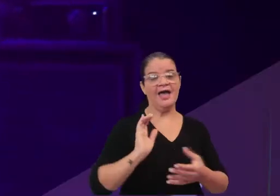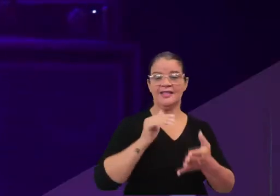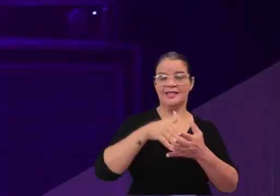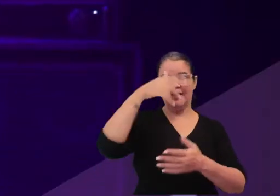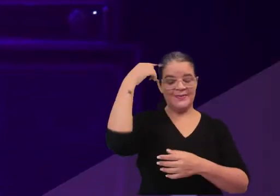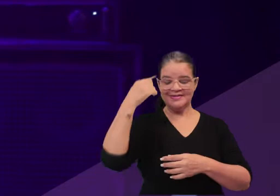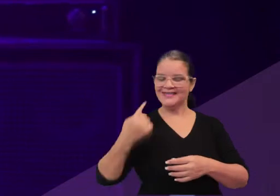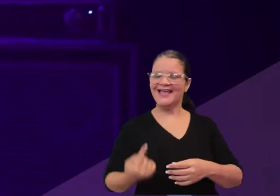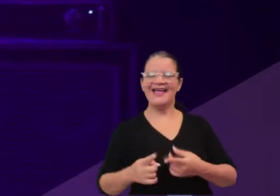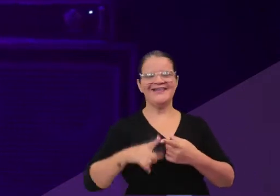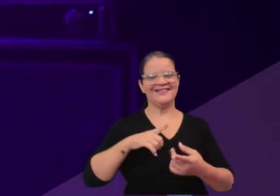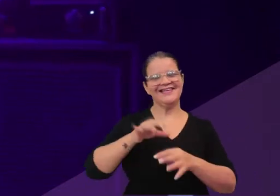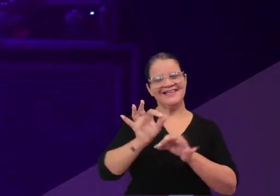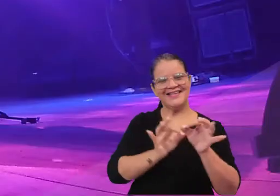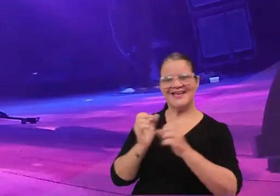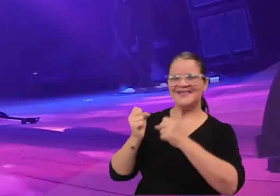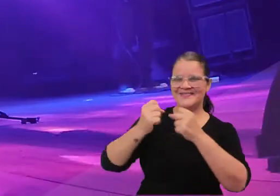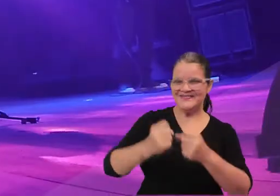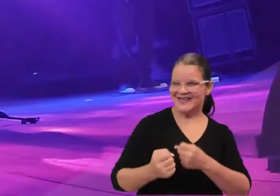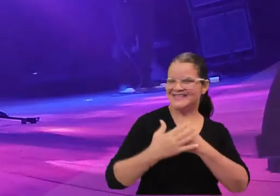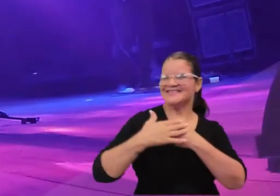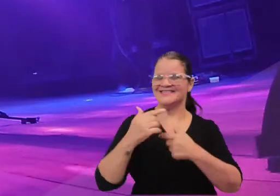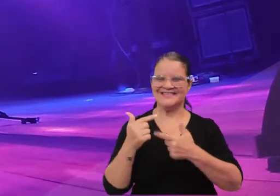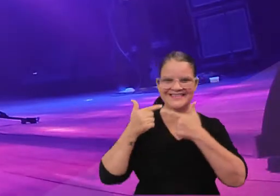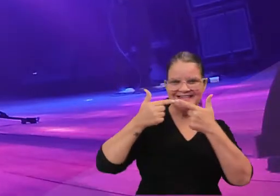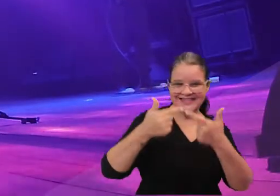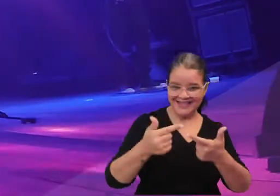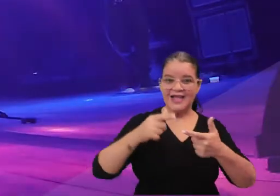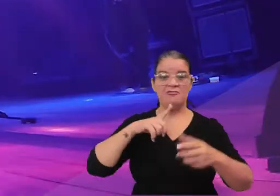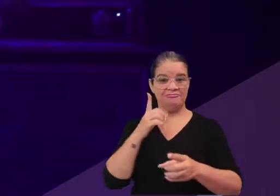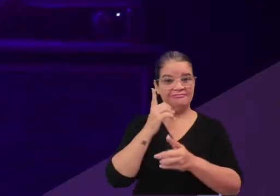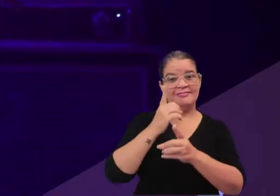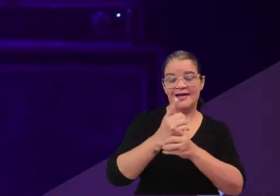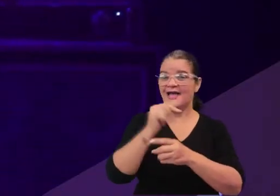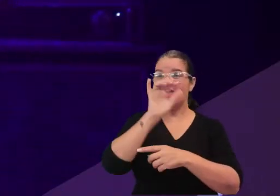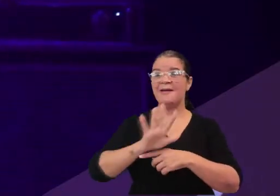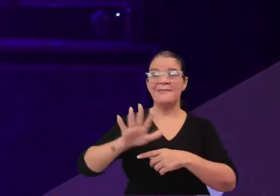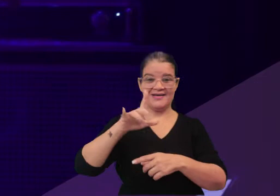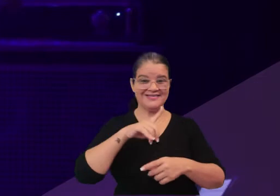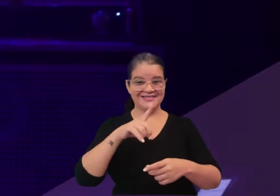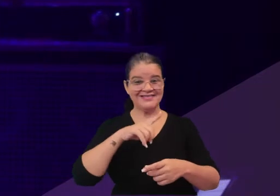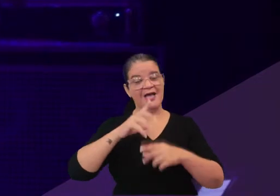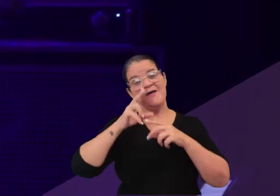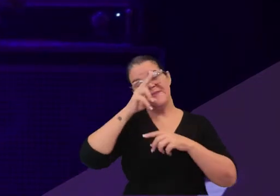Sei que devo ir, mas quero muito ficar. É que esse teu cabelo cacheado hipnotiza. Posso te chamar só